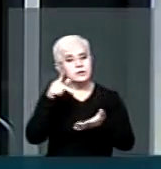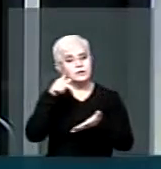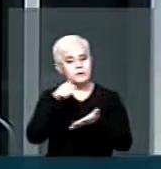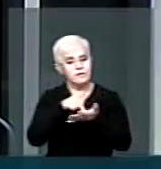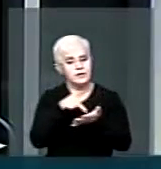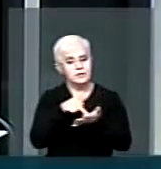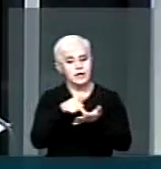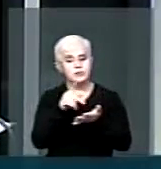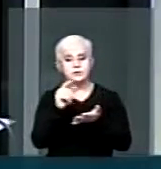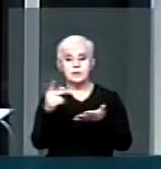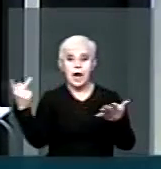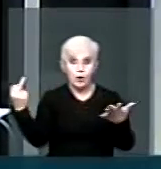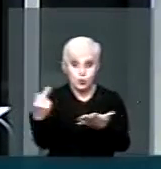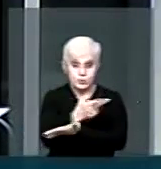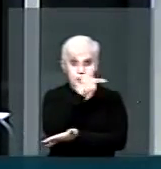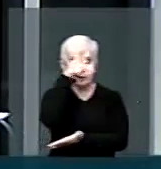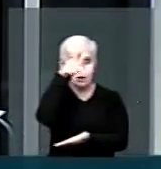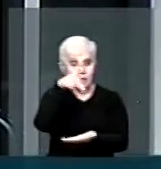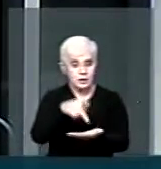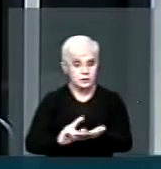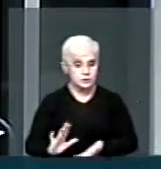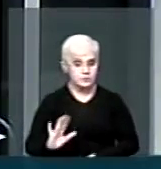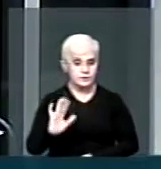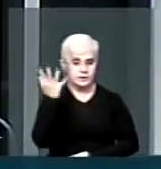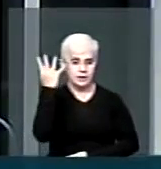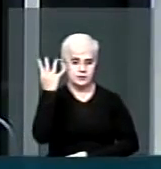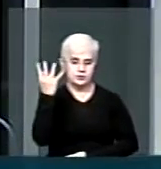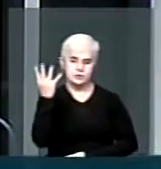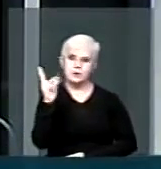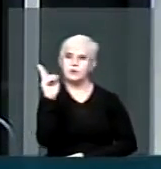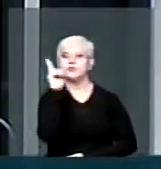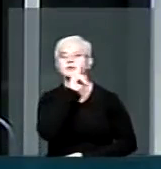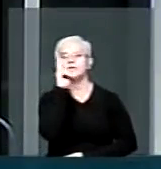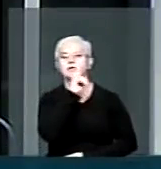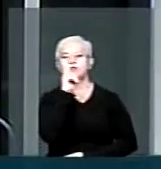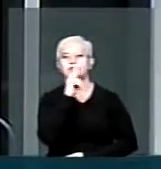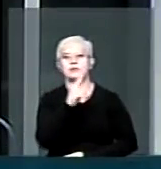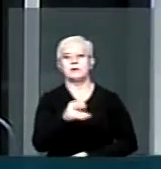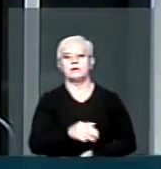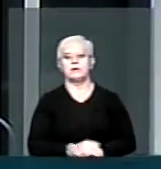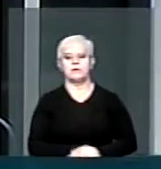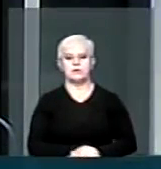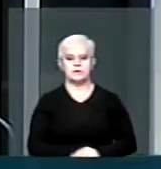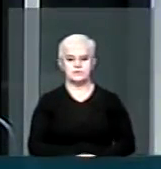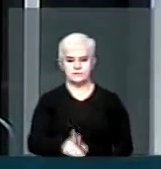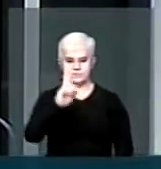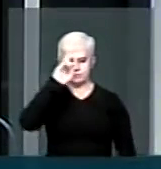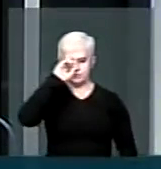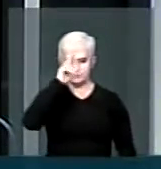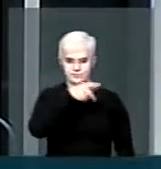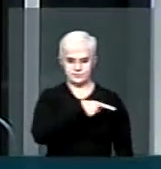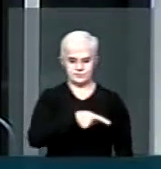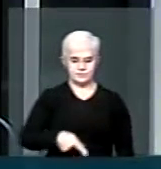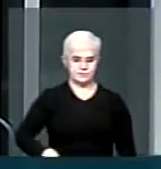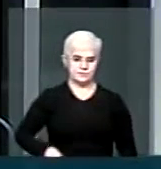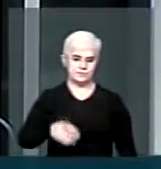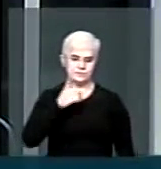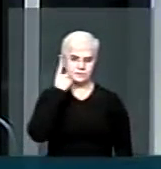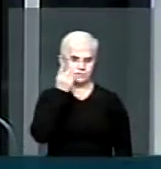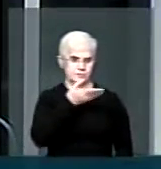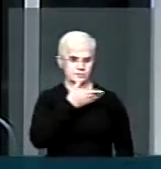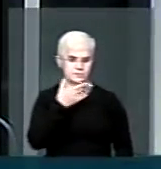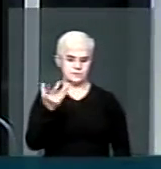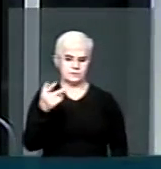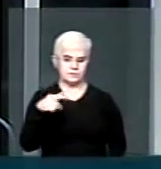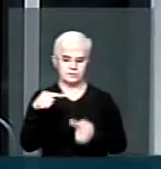do papel, e isso é urgente. Senhor presidente, senhores e senhoras deputados, em matéria de